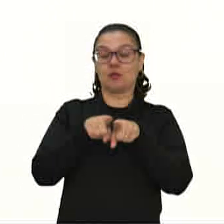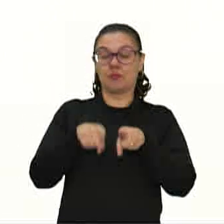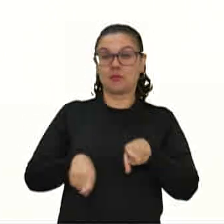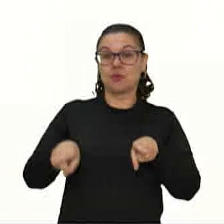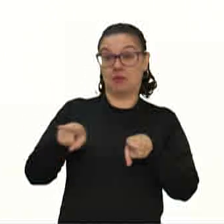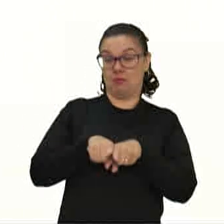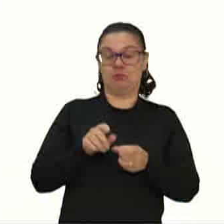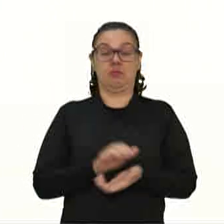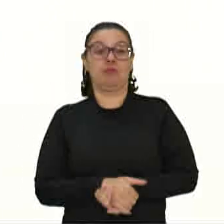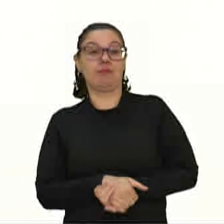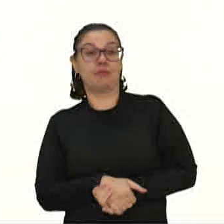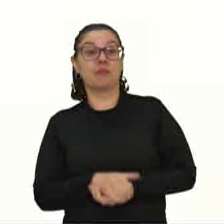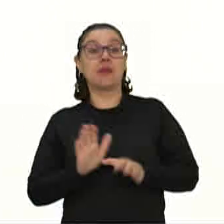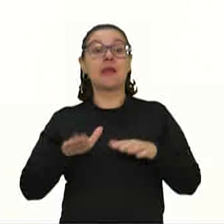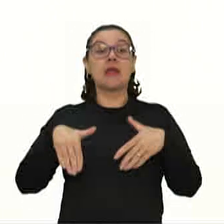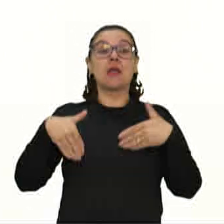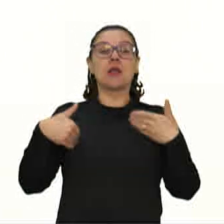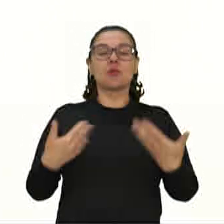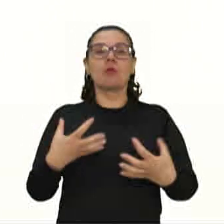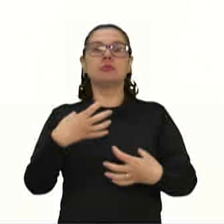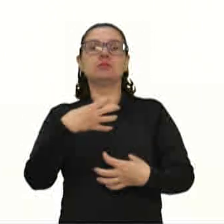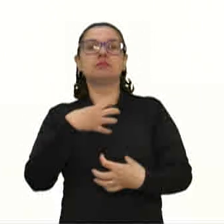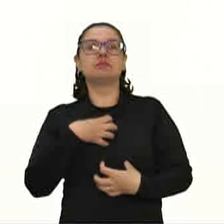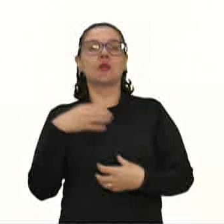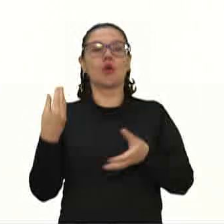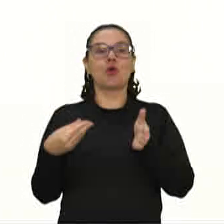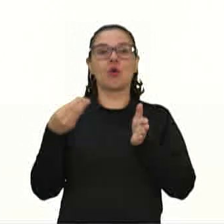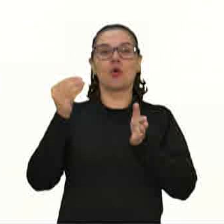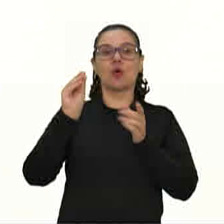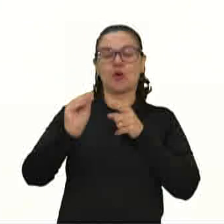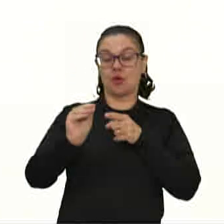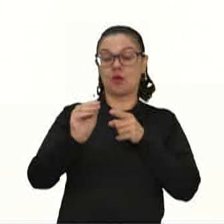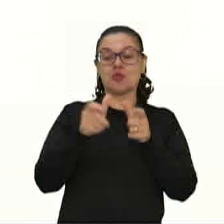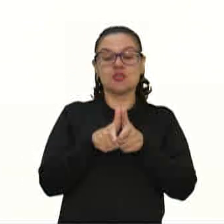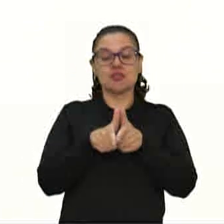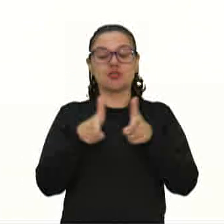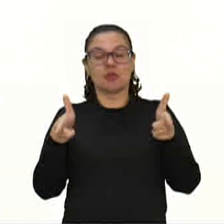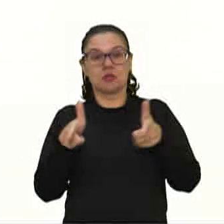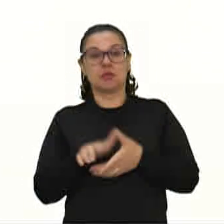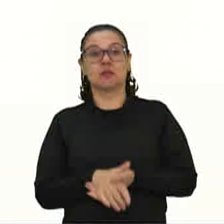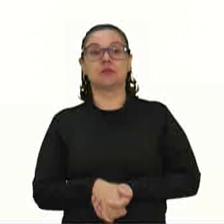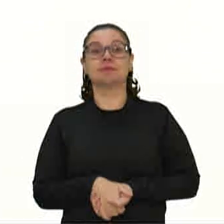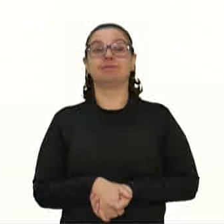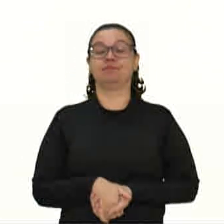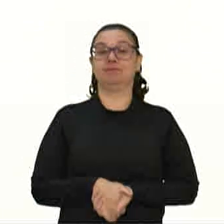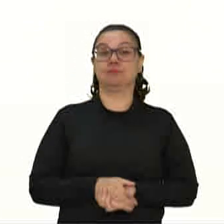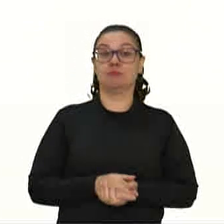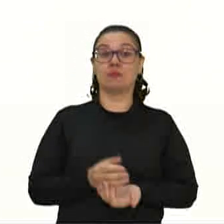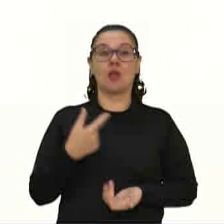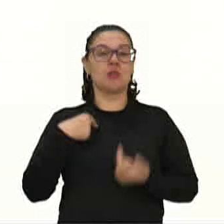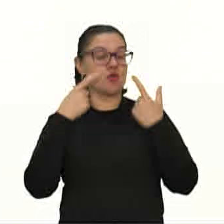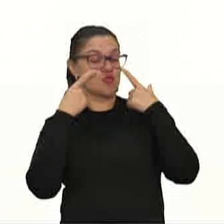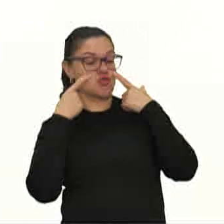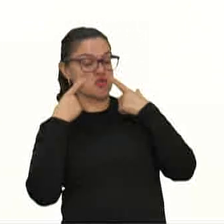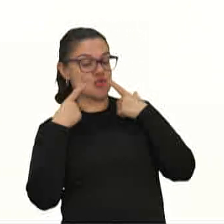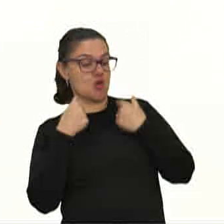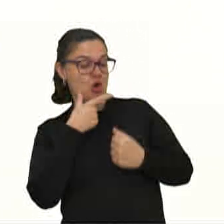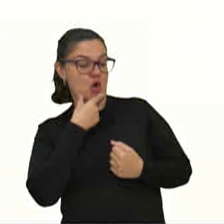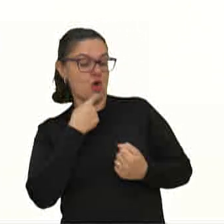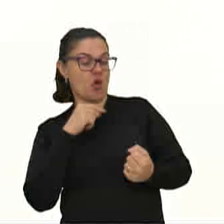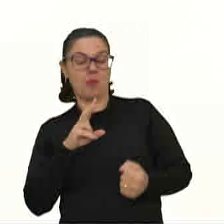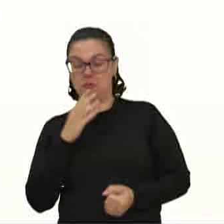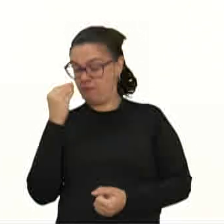de linguagem. Em que sentido foi empregada a palavra sorte? Vou reler com vocês. Não choram somente